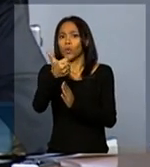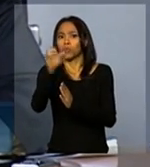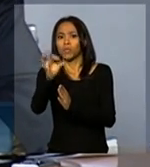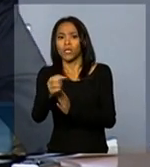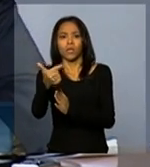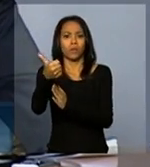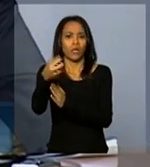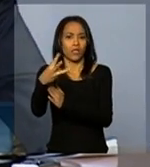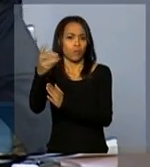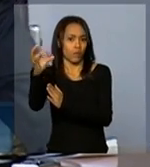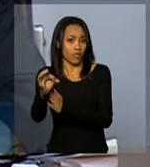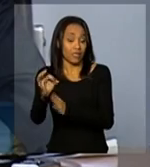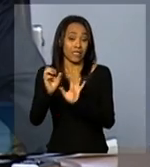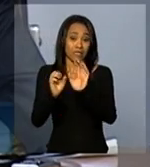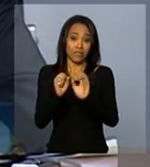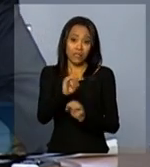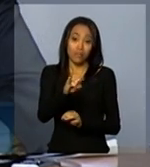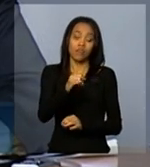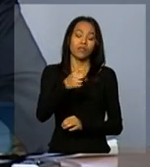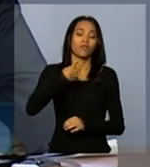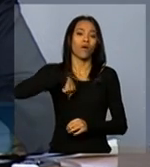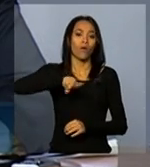investimento maior. Se nós pegarmos